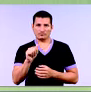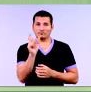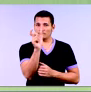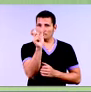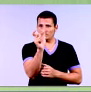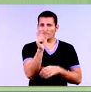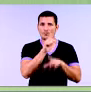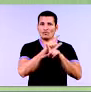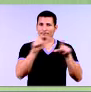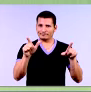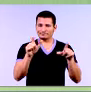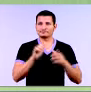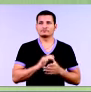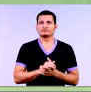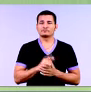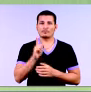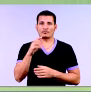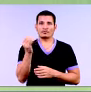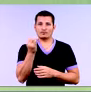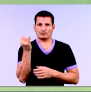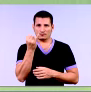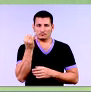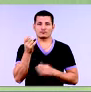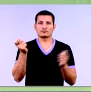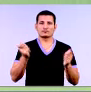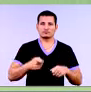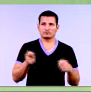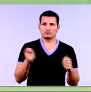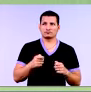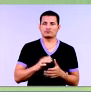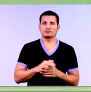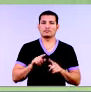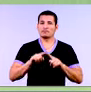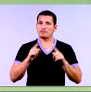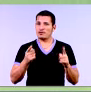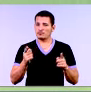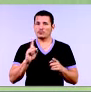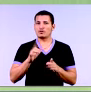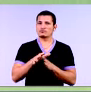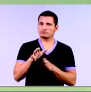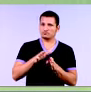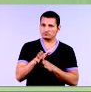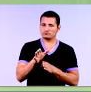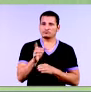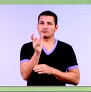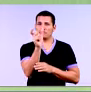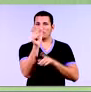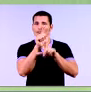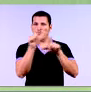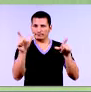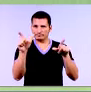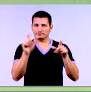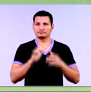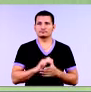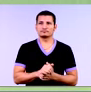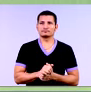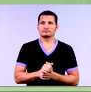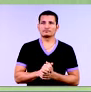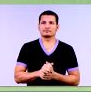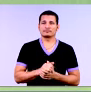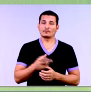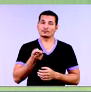vamos conversar sobre isso. É importante e é possível, mas não é recomendado deixar uma variável vazia.